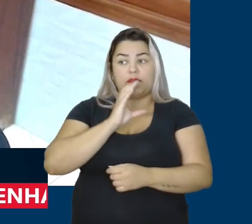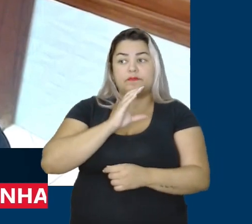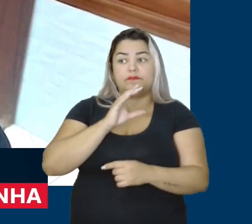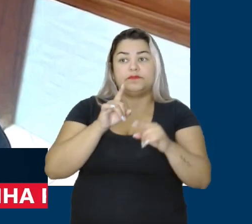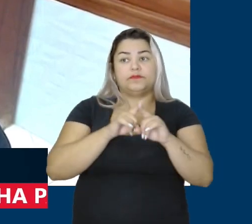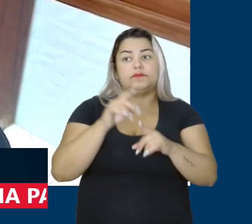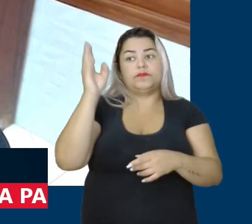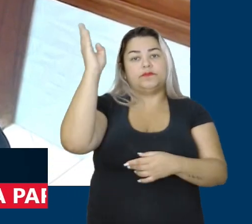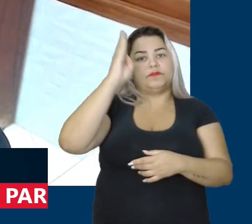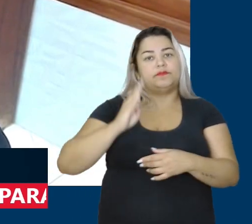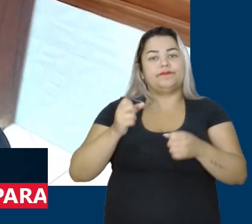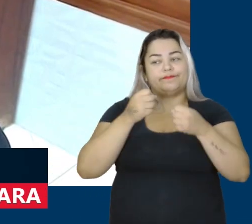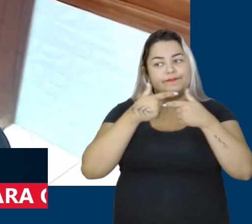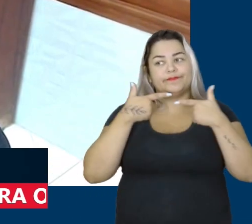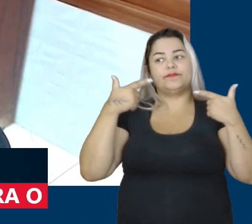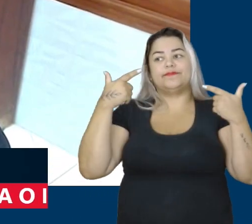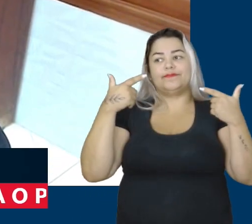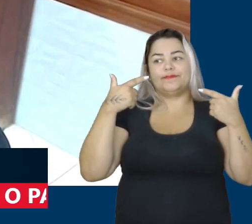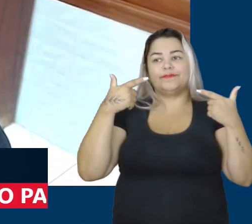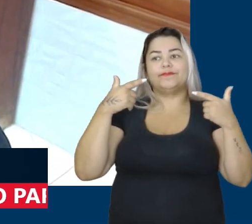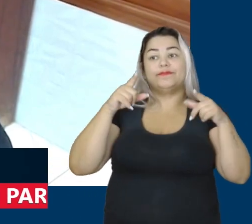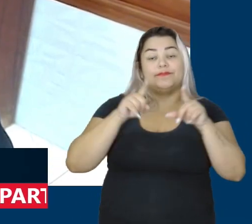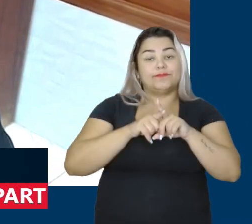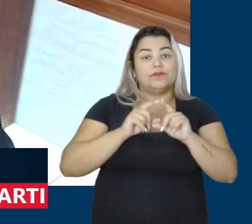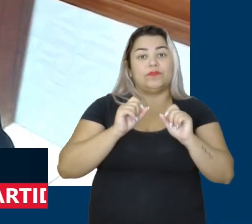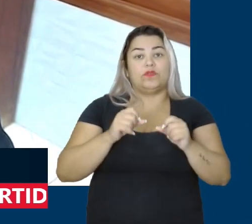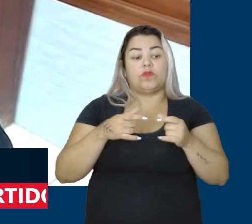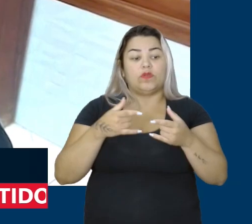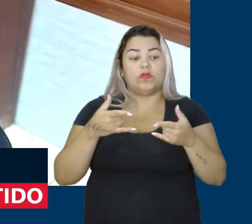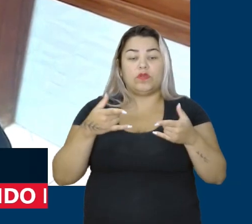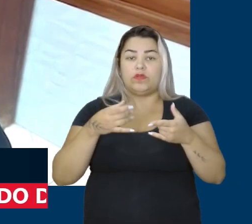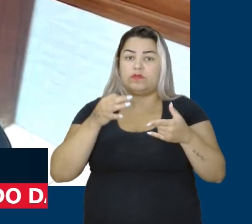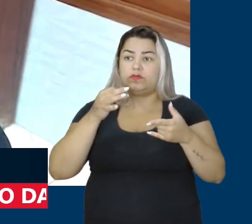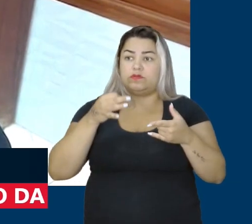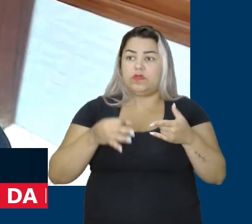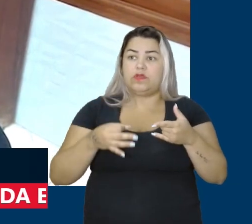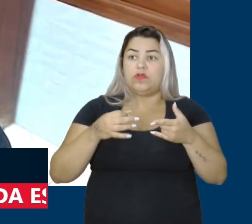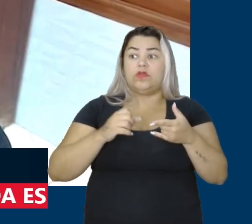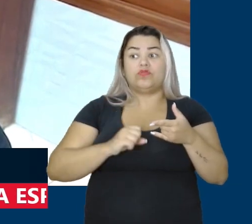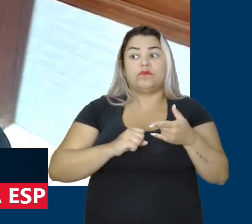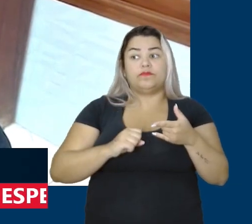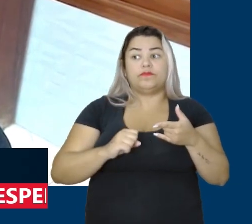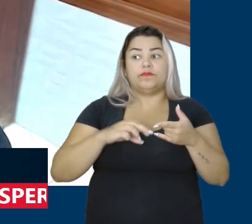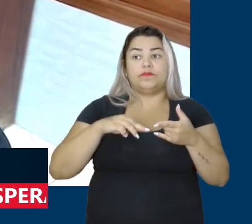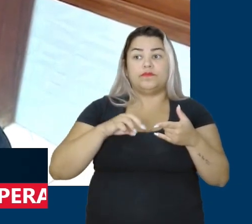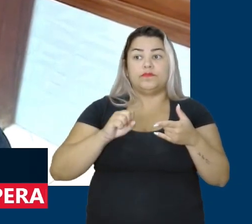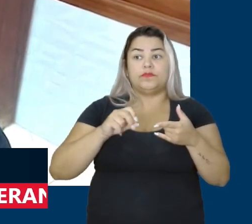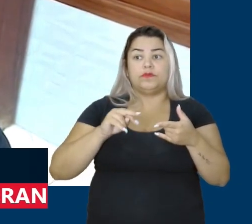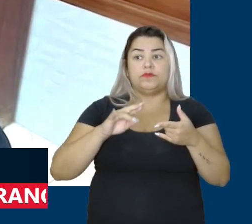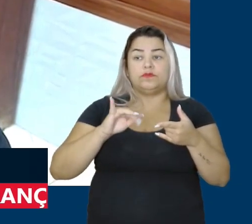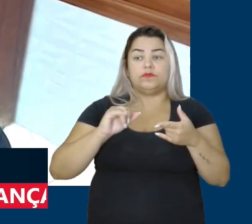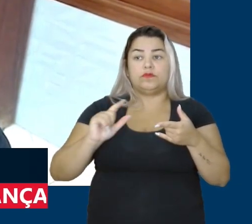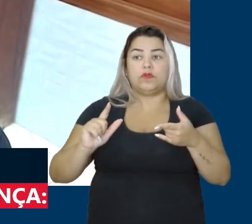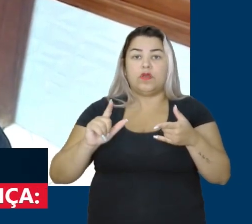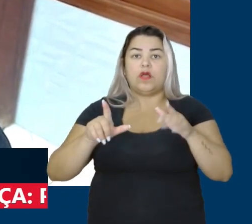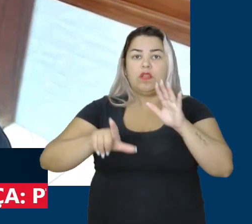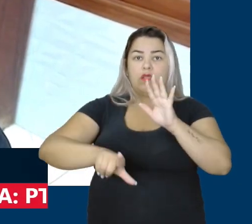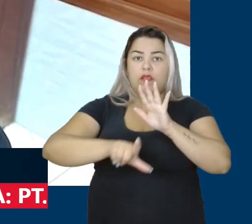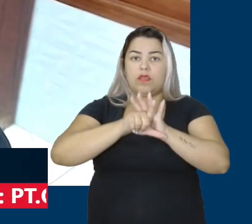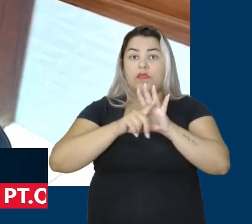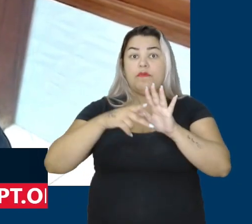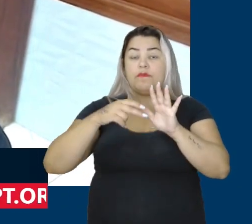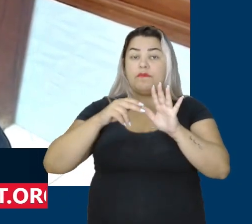Brasil Sorridente, voltou, programa de dignidade menstrual, está aí, Lei Paulo Gustavo, 3,8